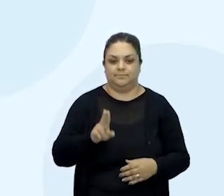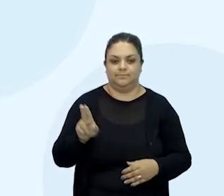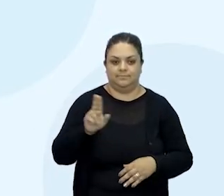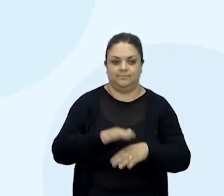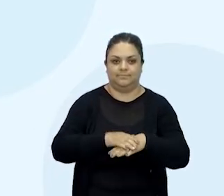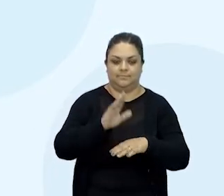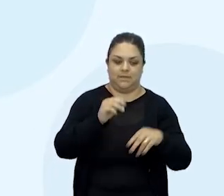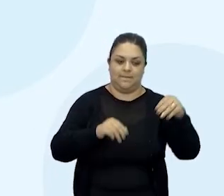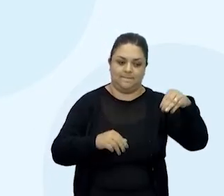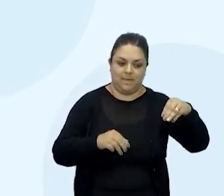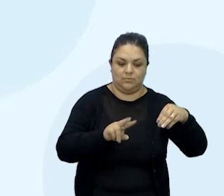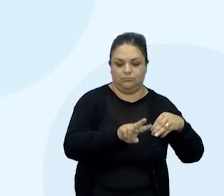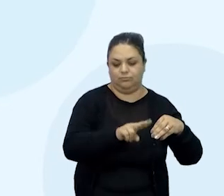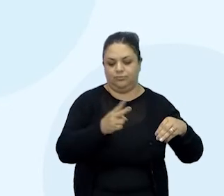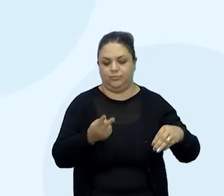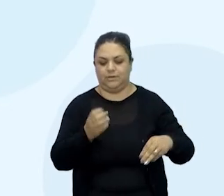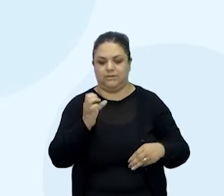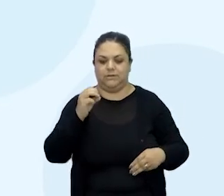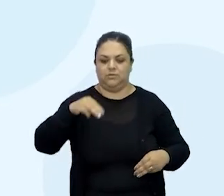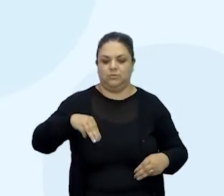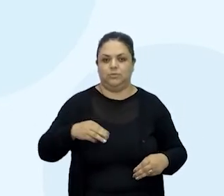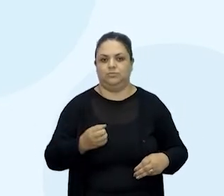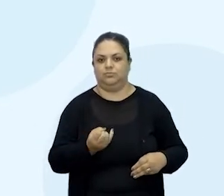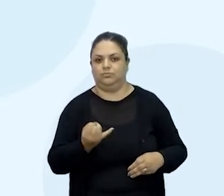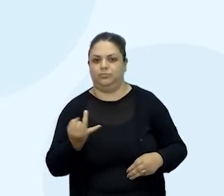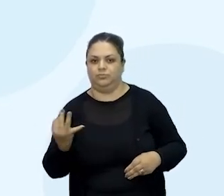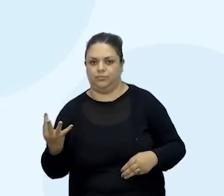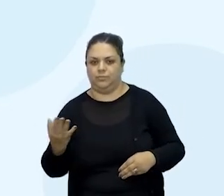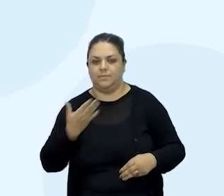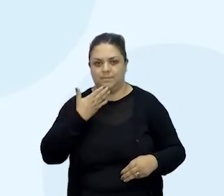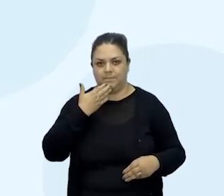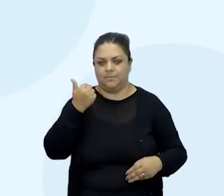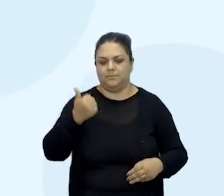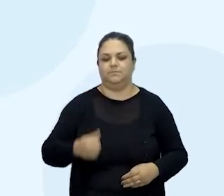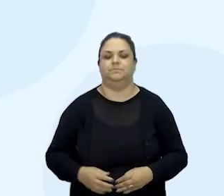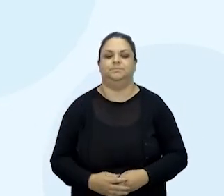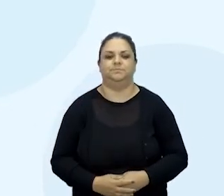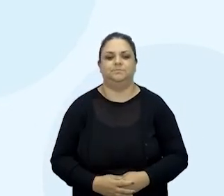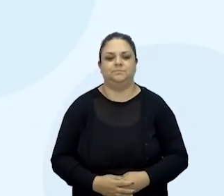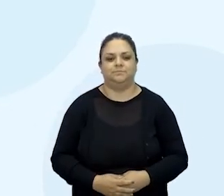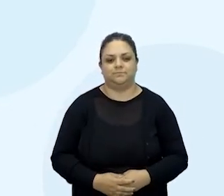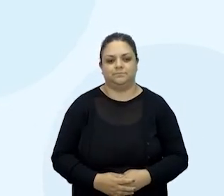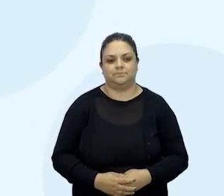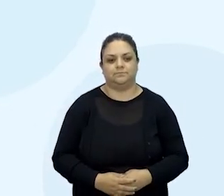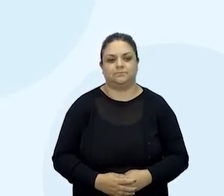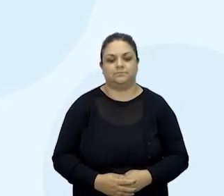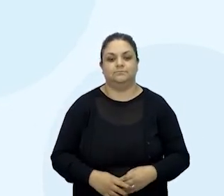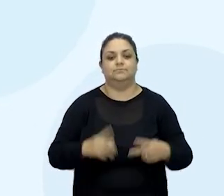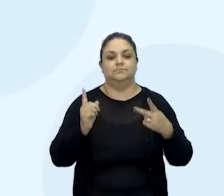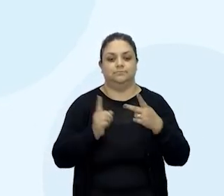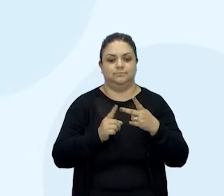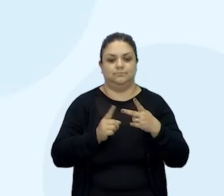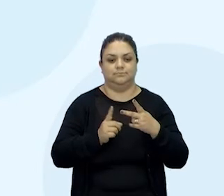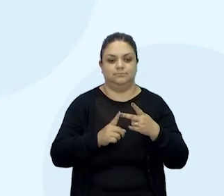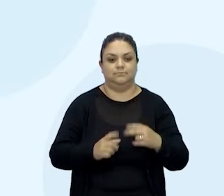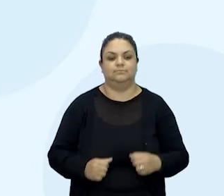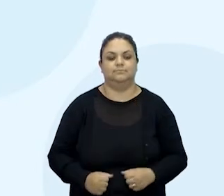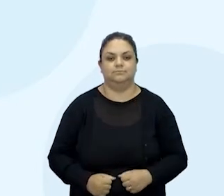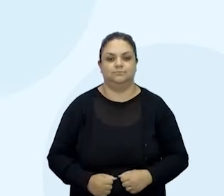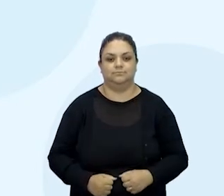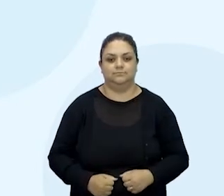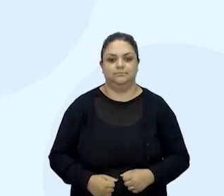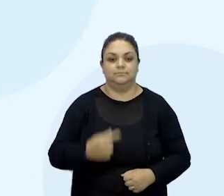de metros para centímetros, como eu já havia comentado anteriormente. O segundo passo é definir o valor